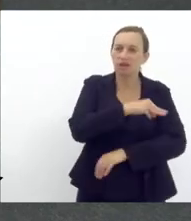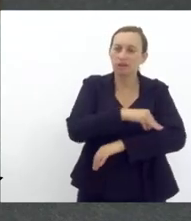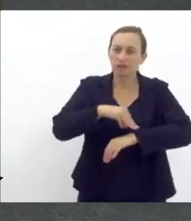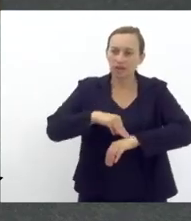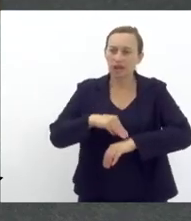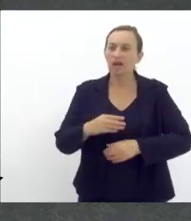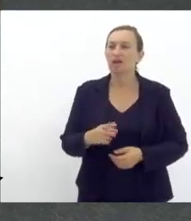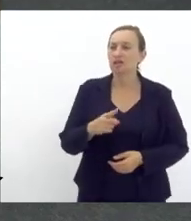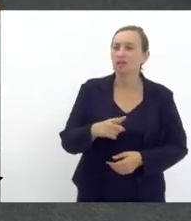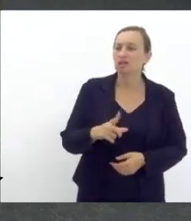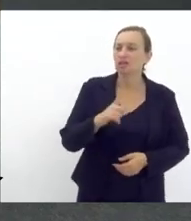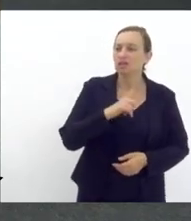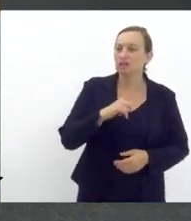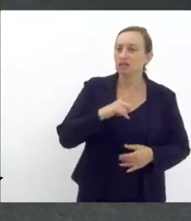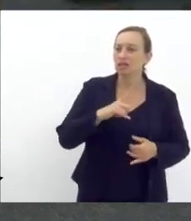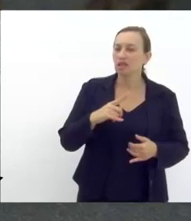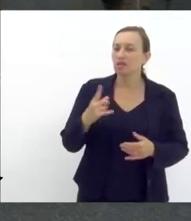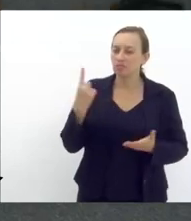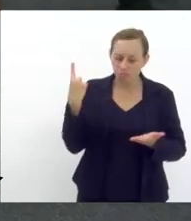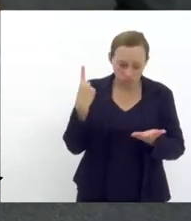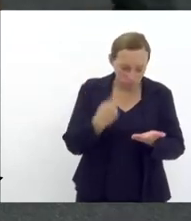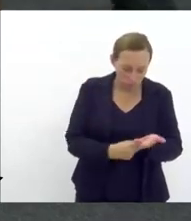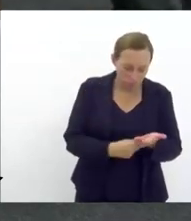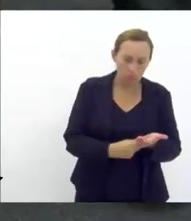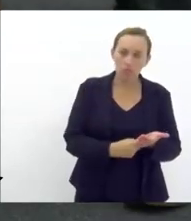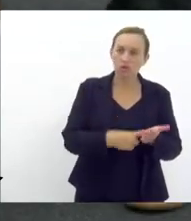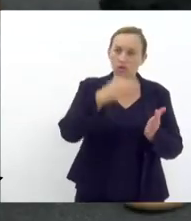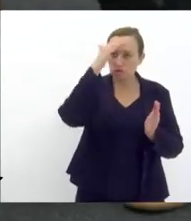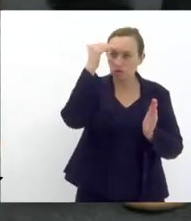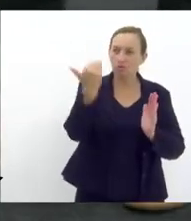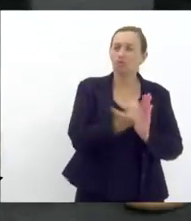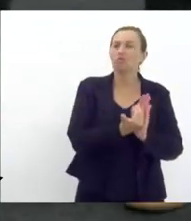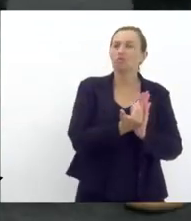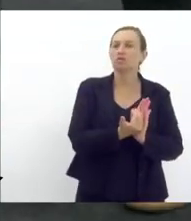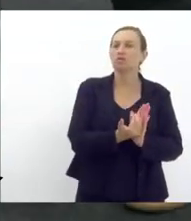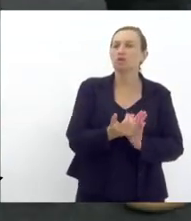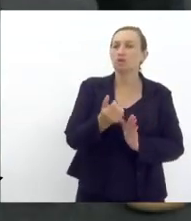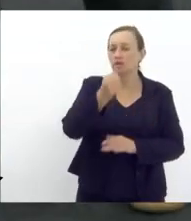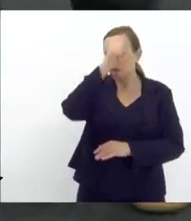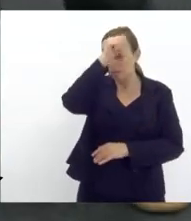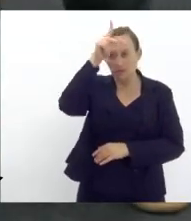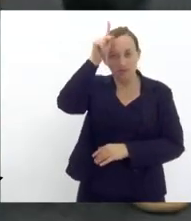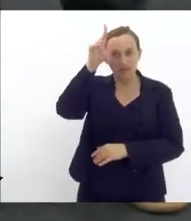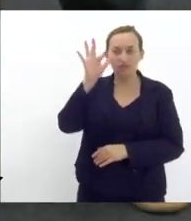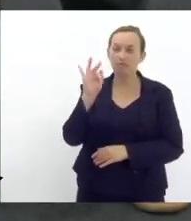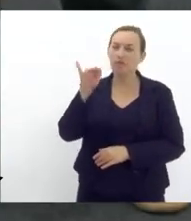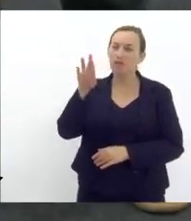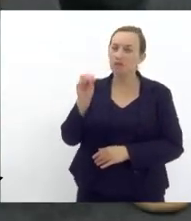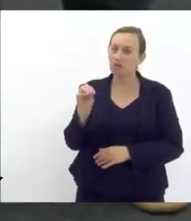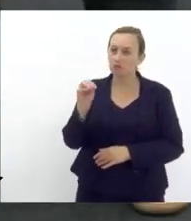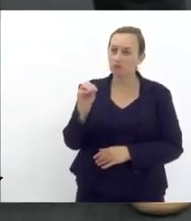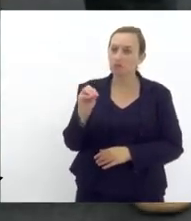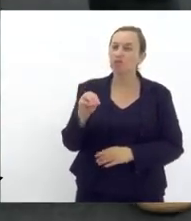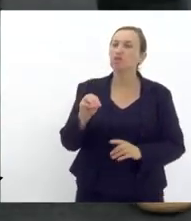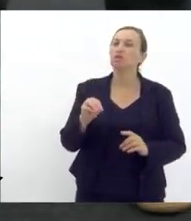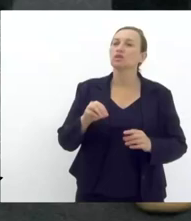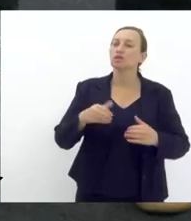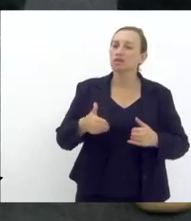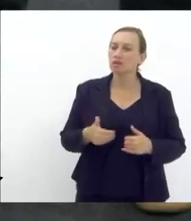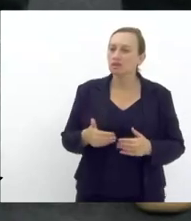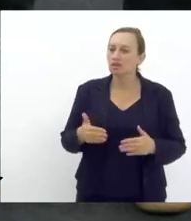nós temos Honrar esse compromisso marcar o prefeito Fabiano horta inaugurou